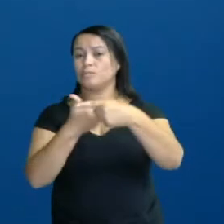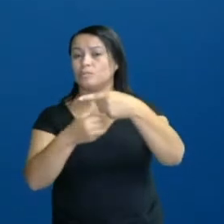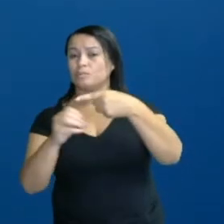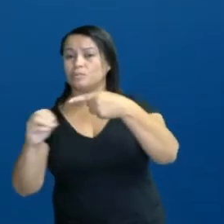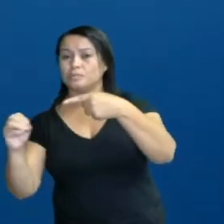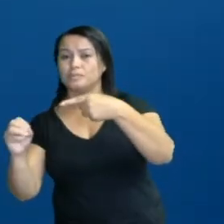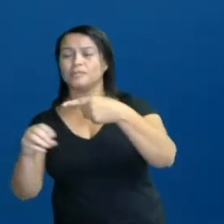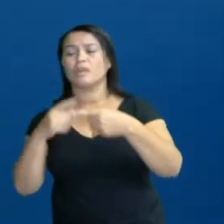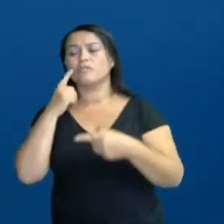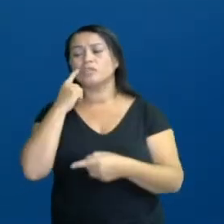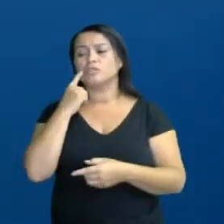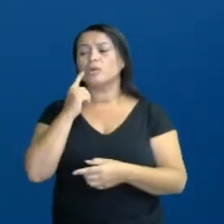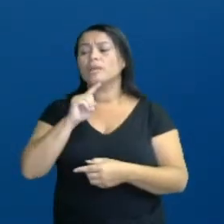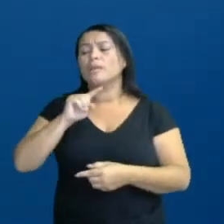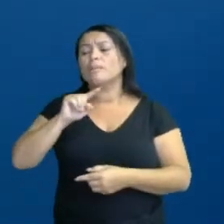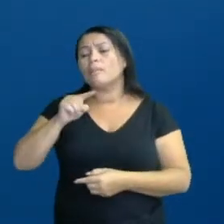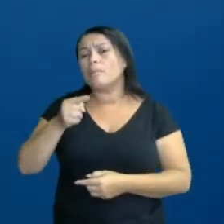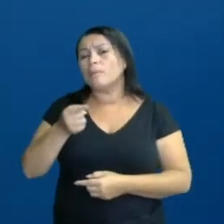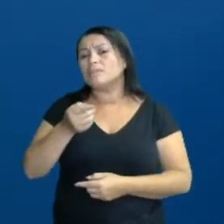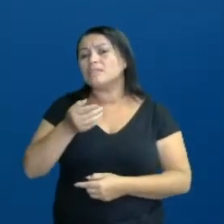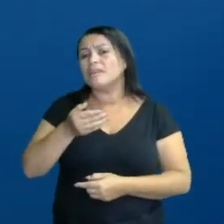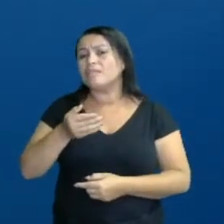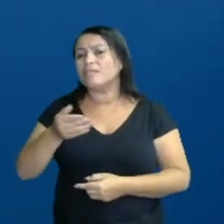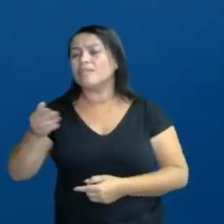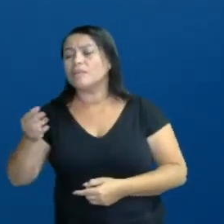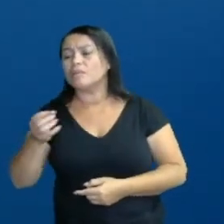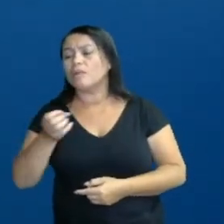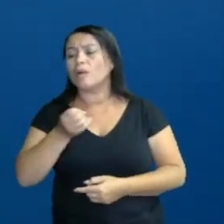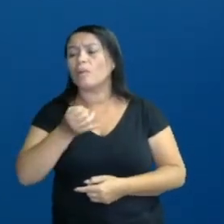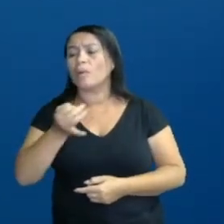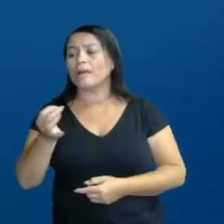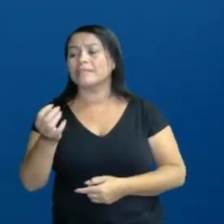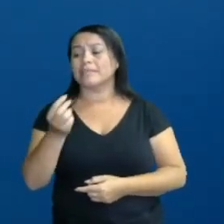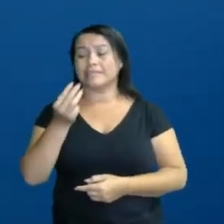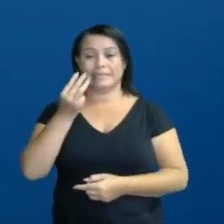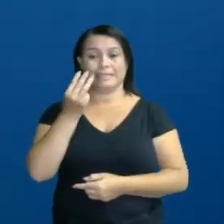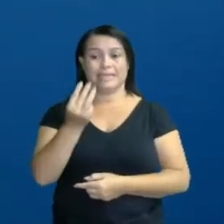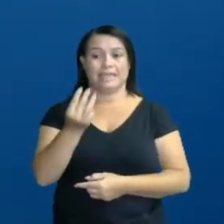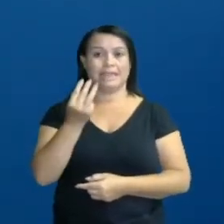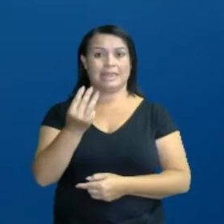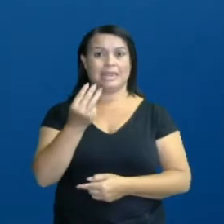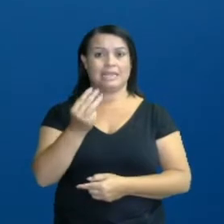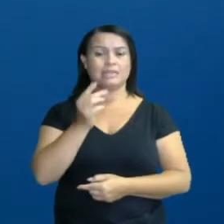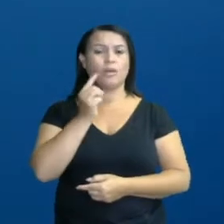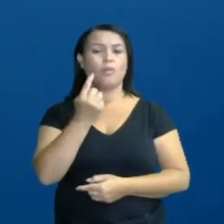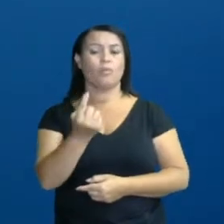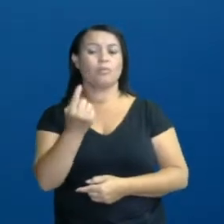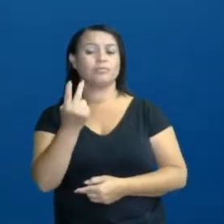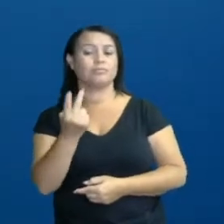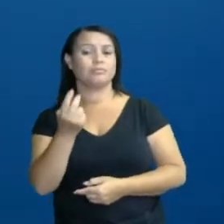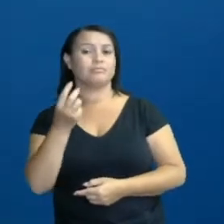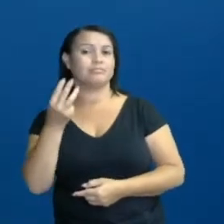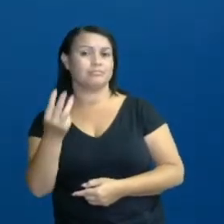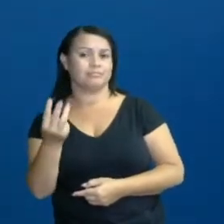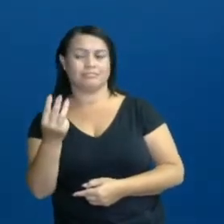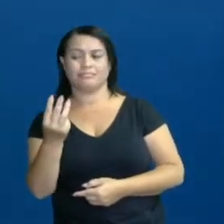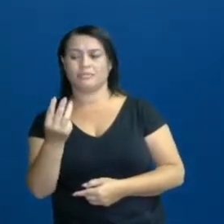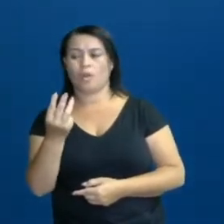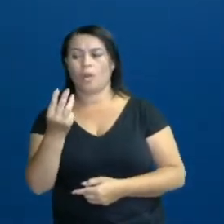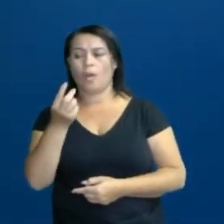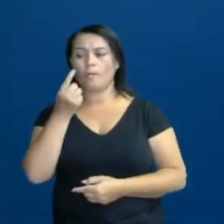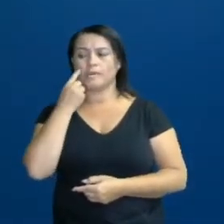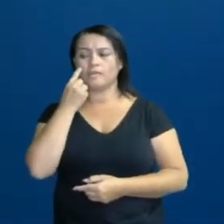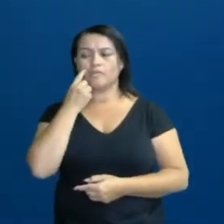sobre 100. Depois da vírgula agora, nós vamos contar 3 casas, tá certo? Então, ó, 1, 2,